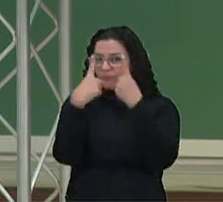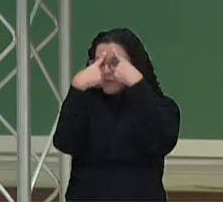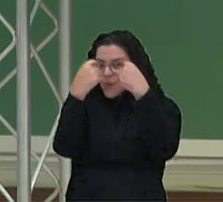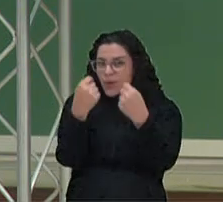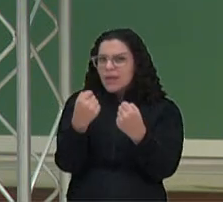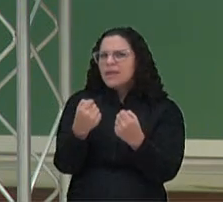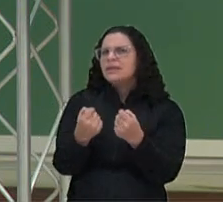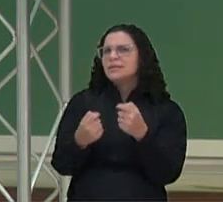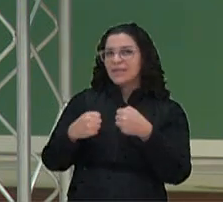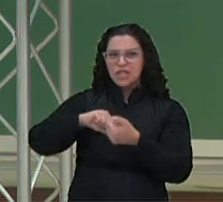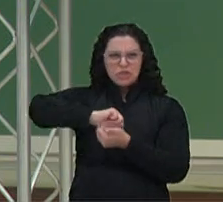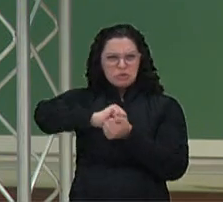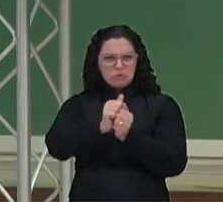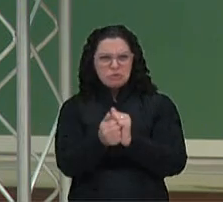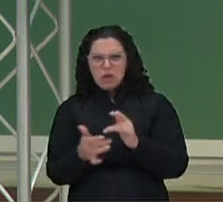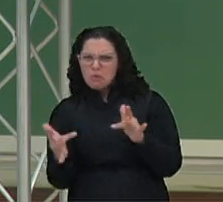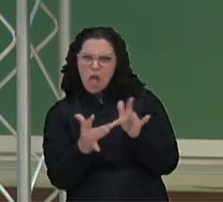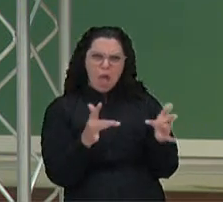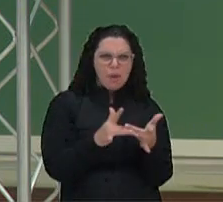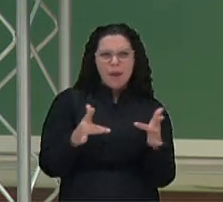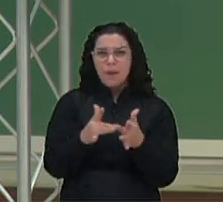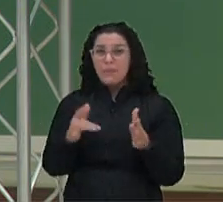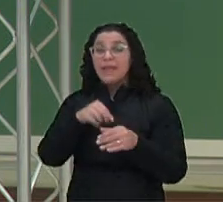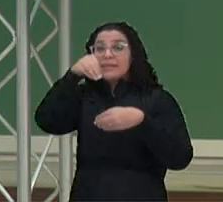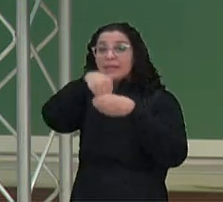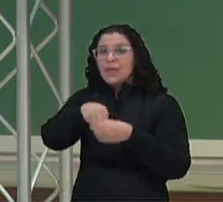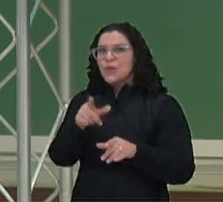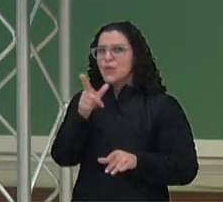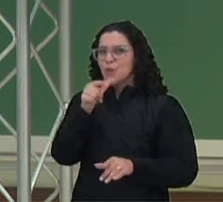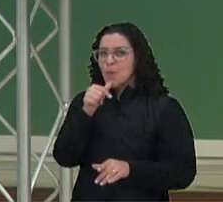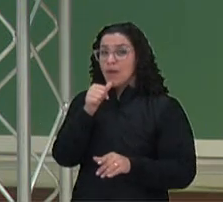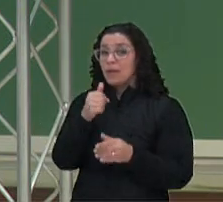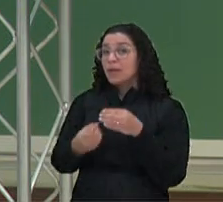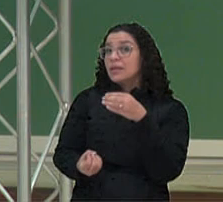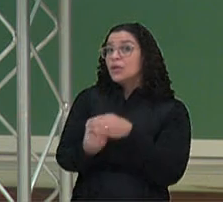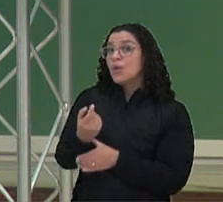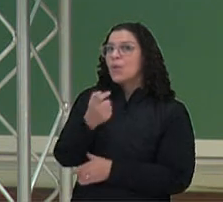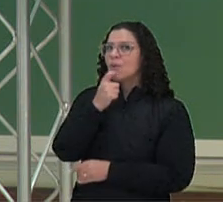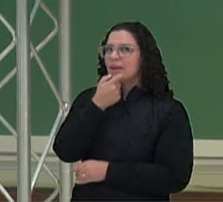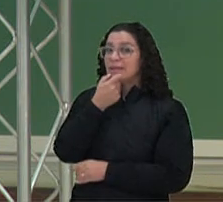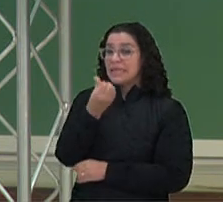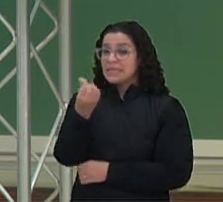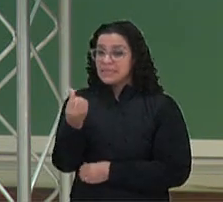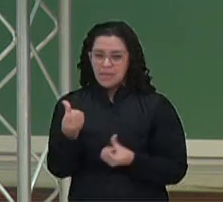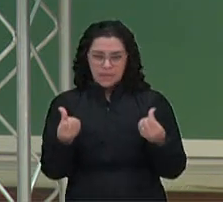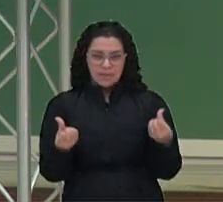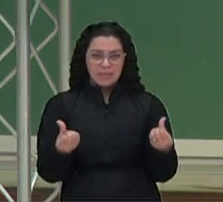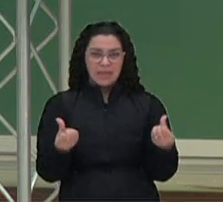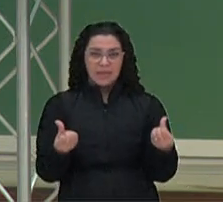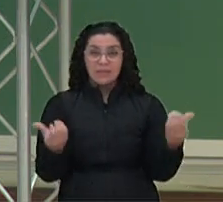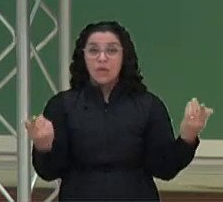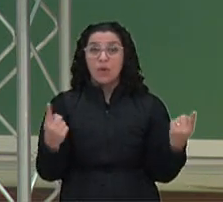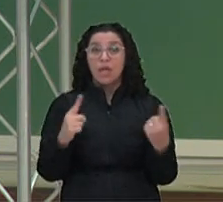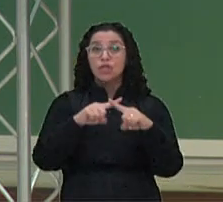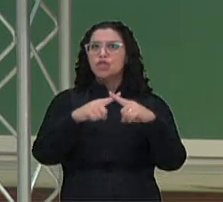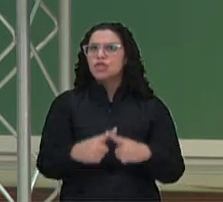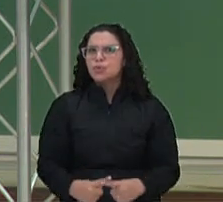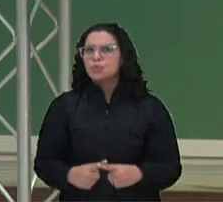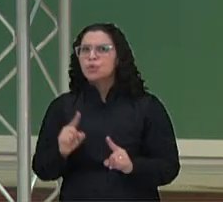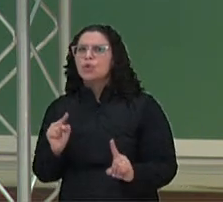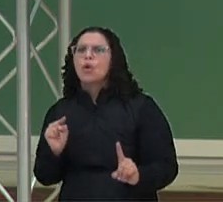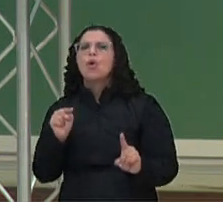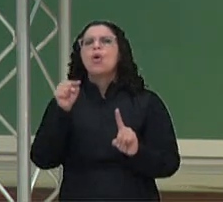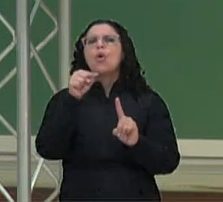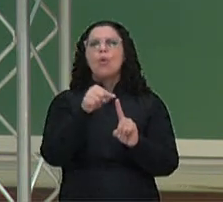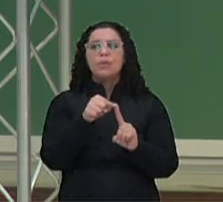Inglaterra, mas ele é jogado na água. E assim, são seis competidores para cada time. E o objetivo é de você levar a bola, que ela